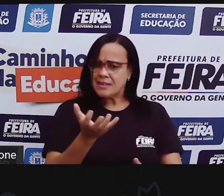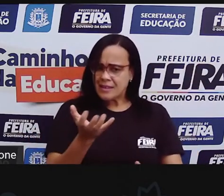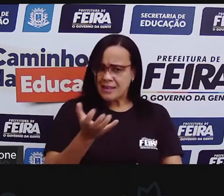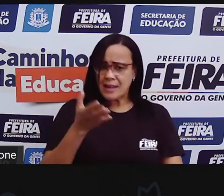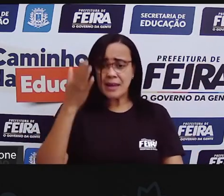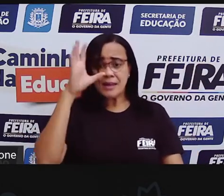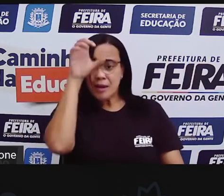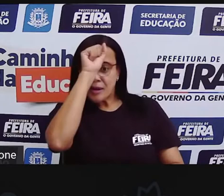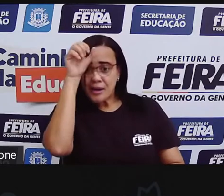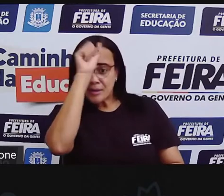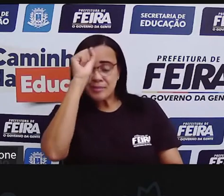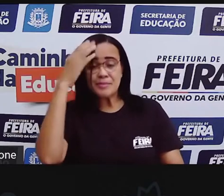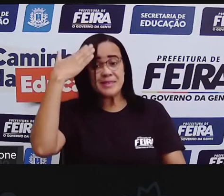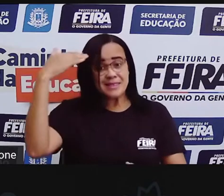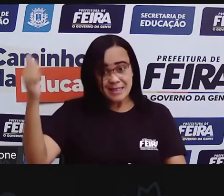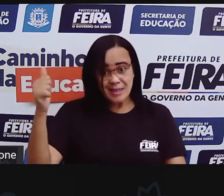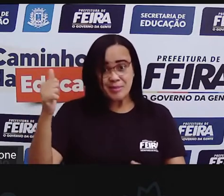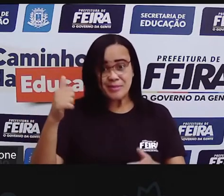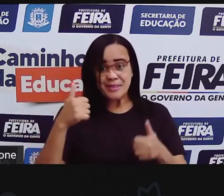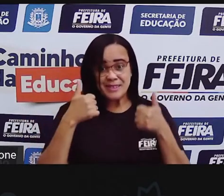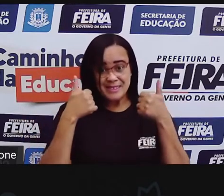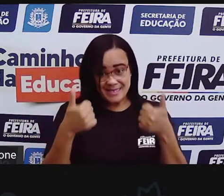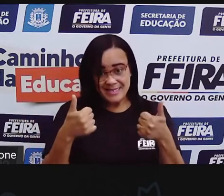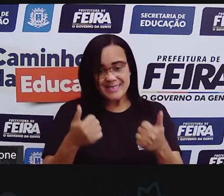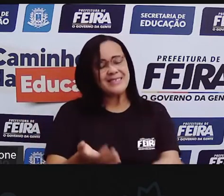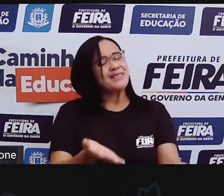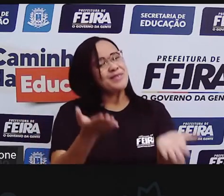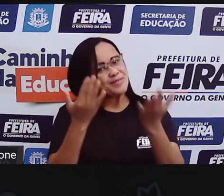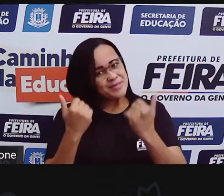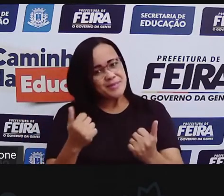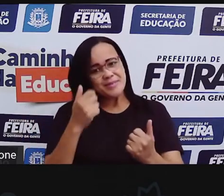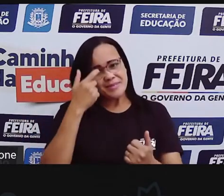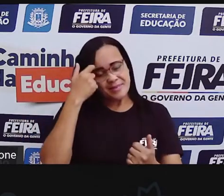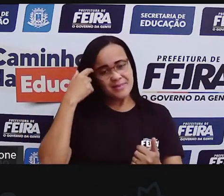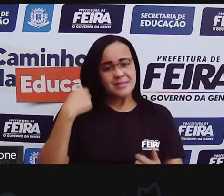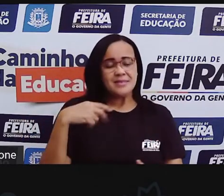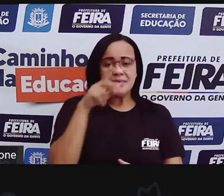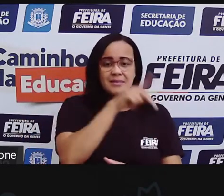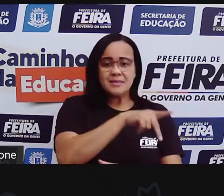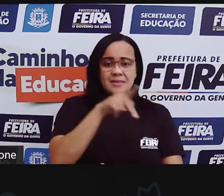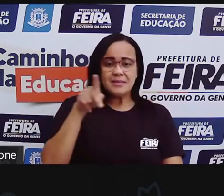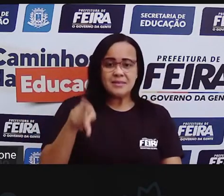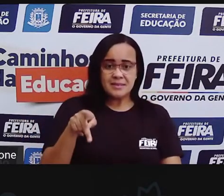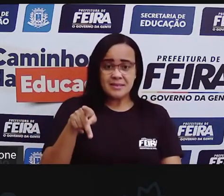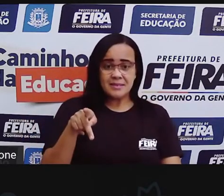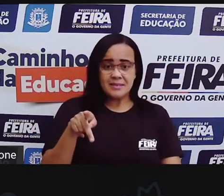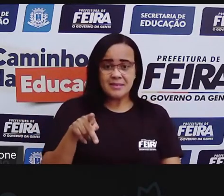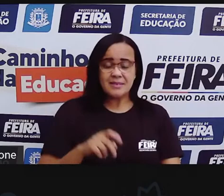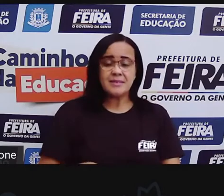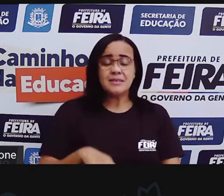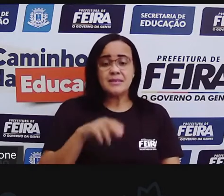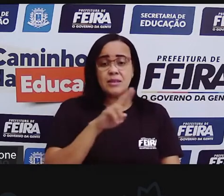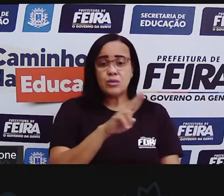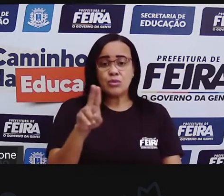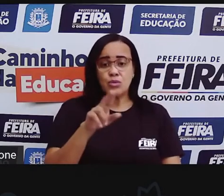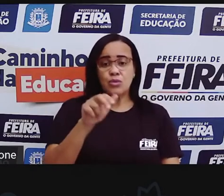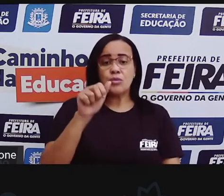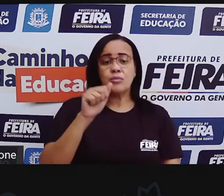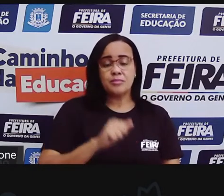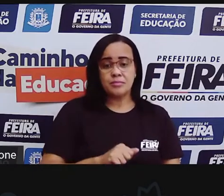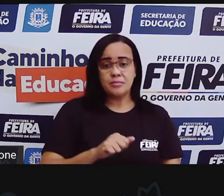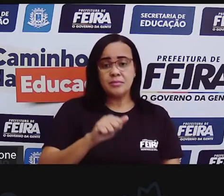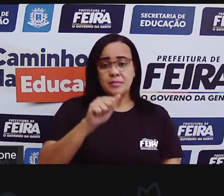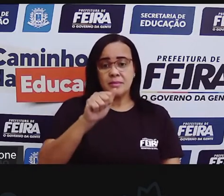Querem? Querem muito? Então vamos lá. O nome dessa pro é Pro Andreia. Só que a gente vai chamar Pro